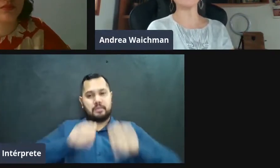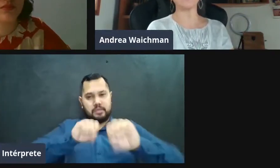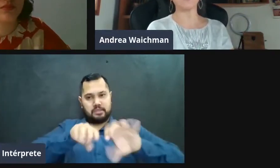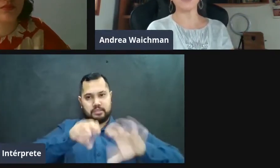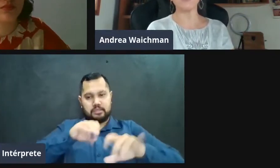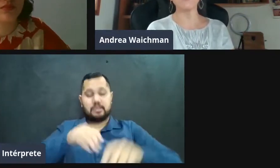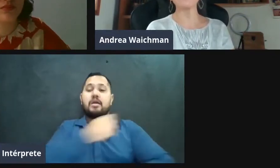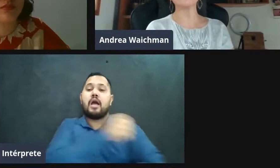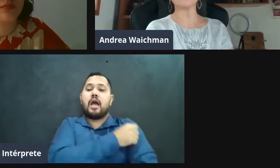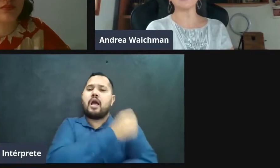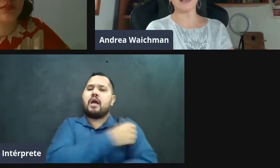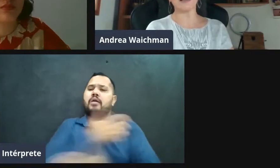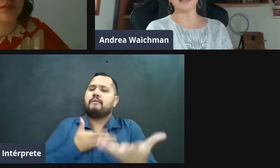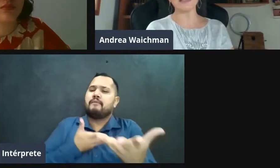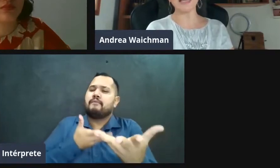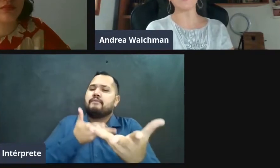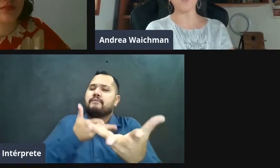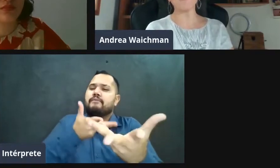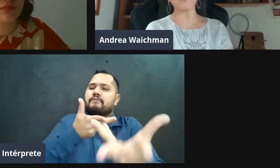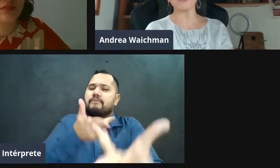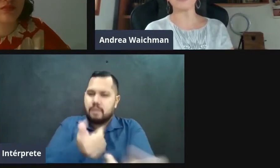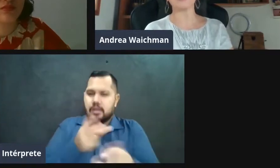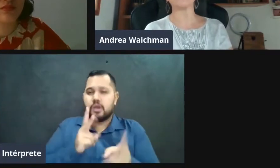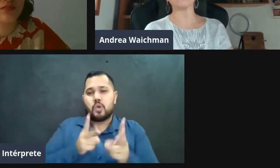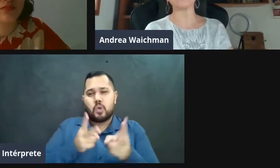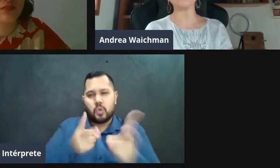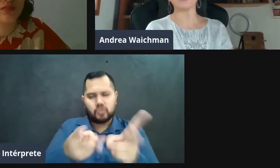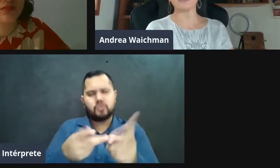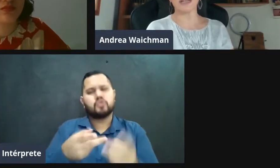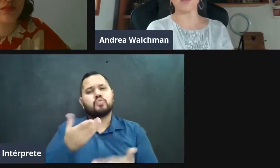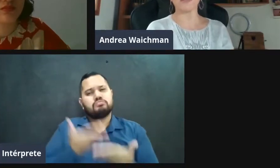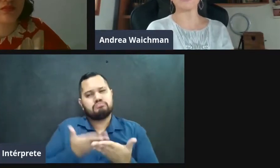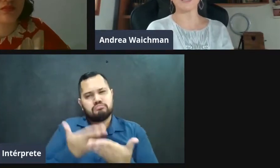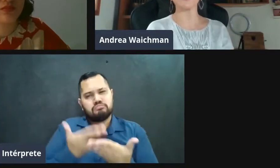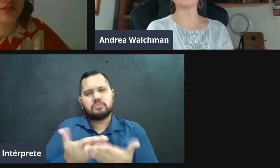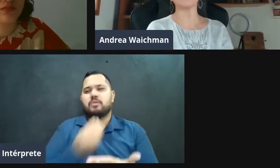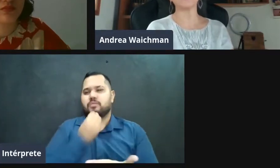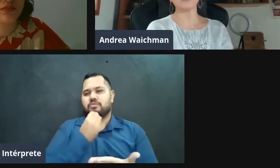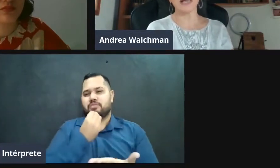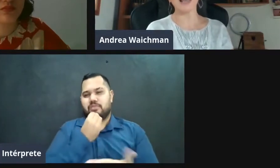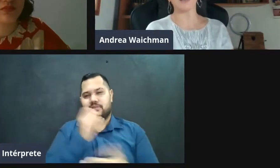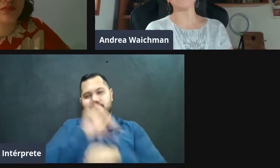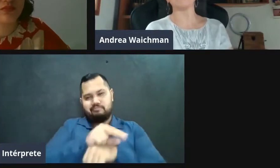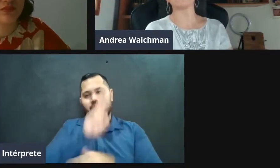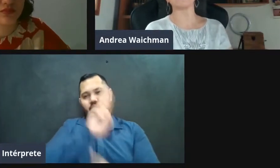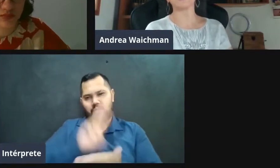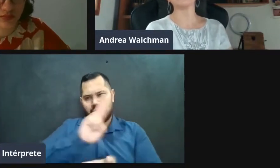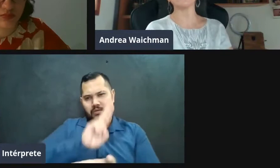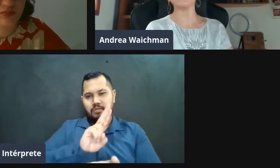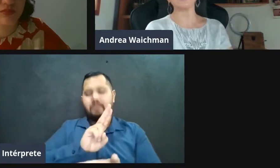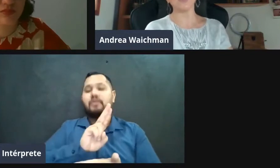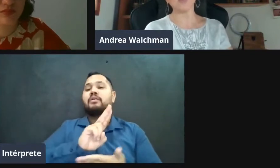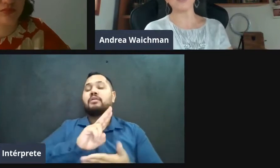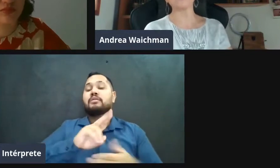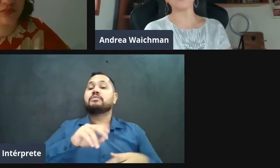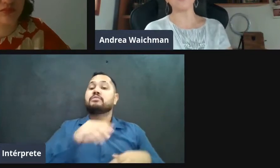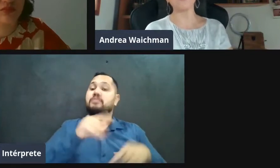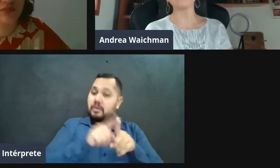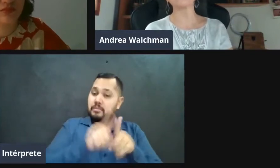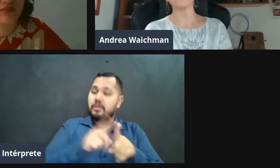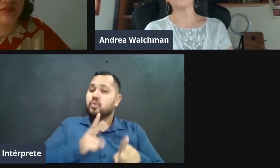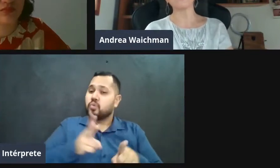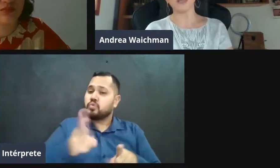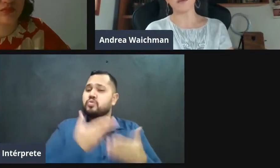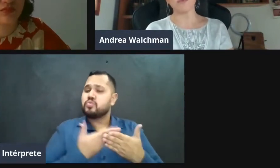acolhido, se sinta incluído, se sinta que tem oportunidade não só de ingressar na universidade, mas de cursar a universidade e de concluir o